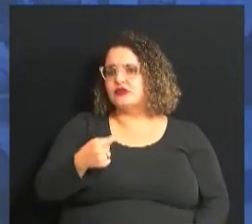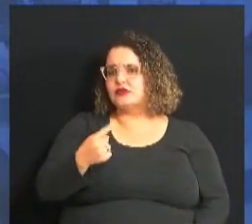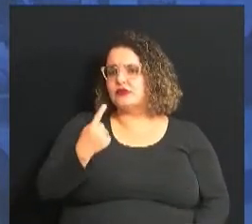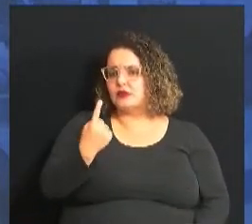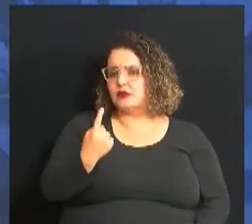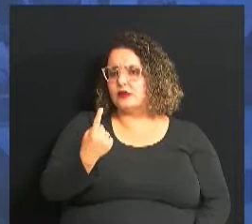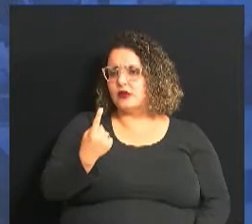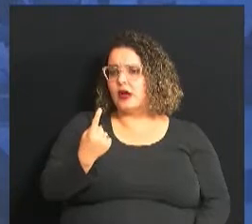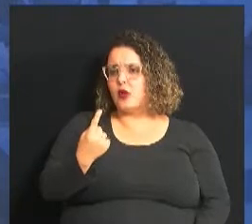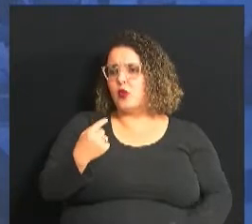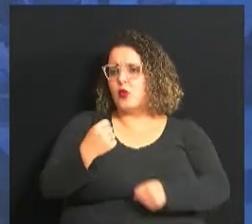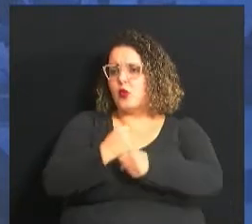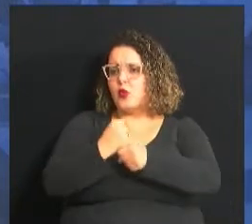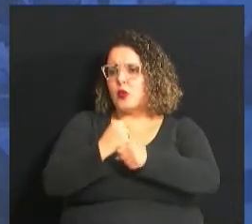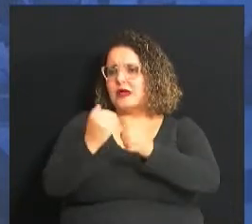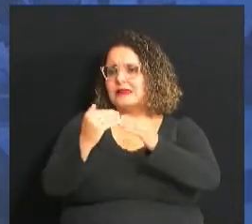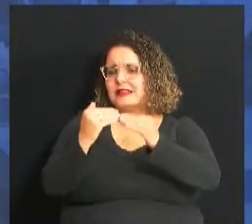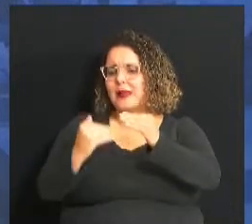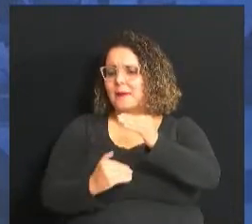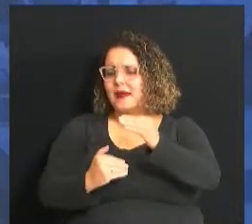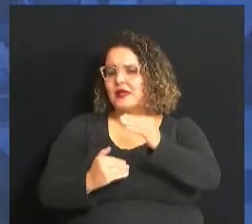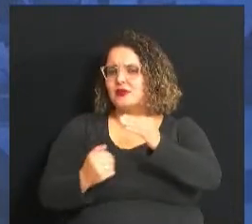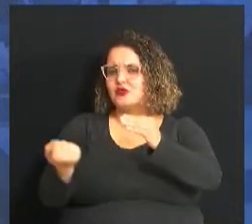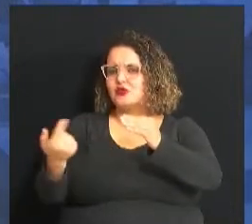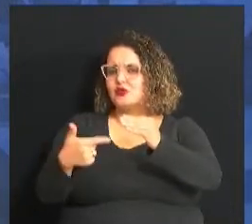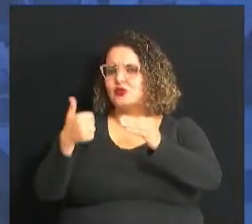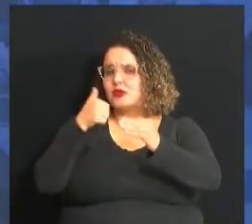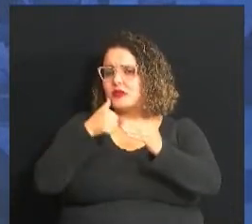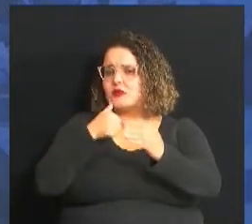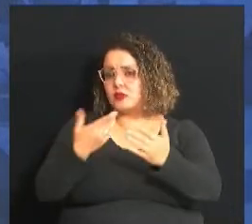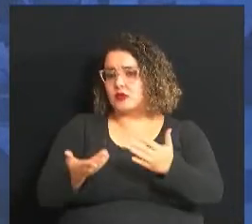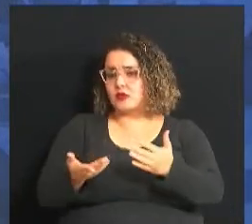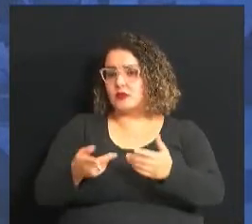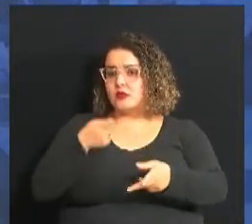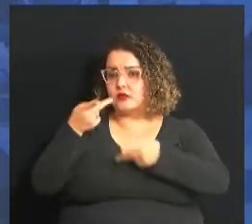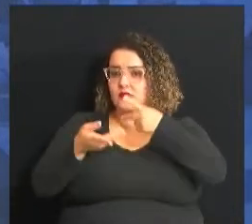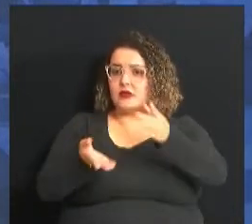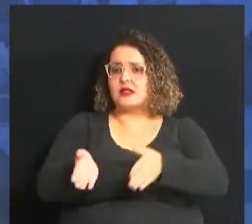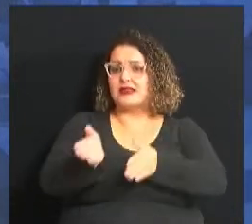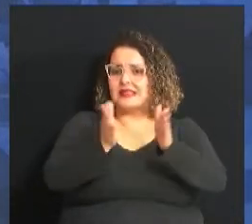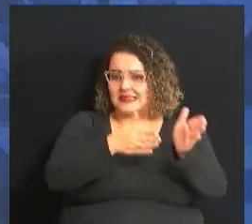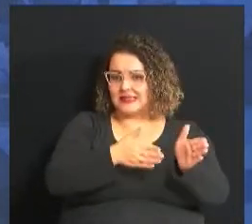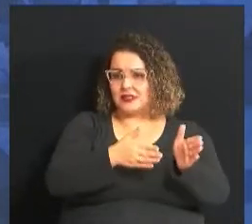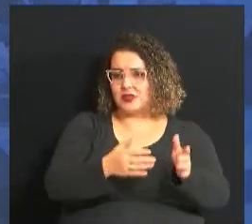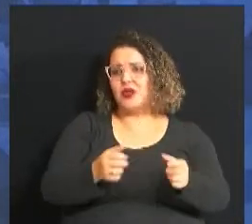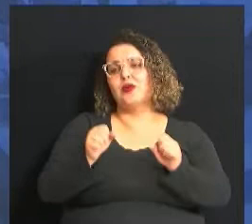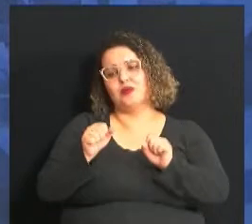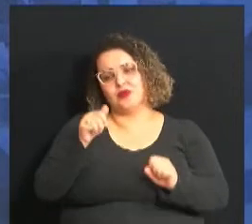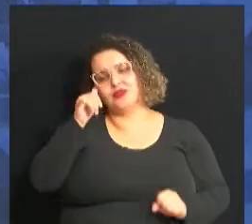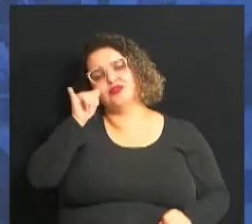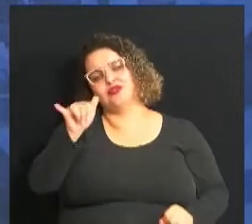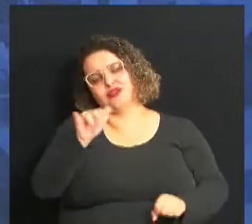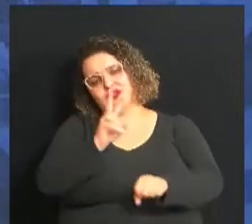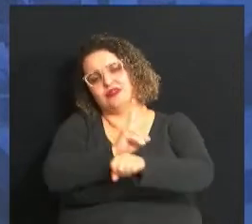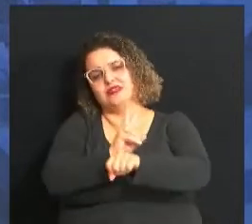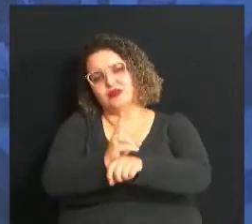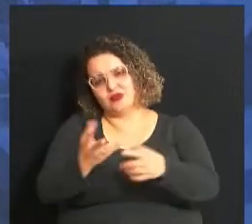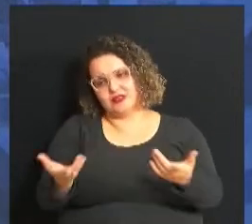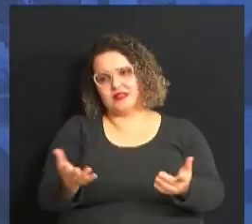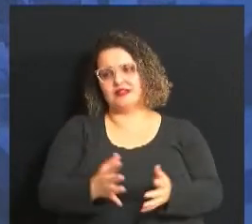do que as mulheres. E é aquilo que a gente falou no bloco anterior, né? Dá para evitar se cuidasse.